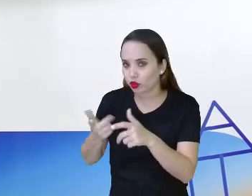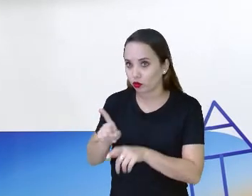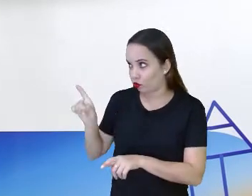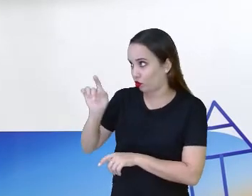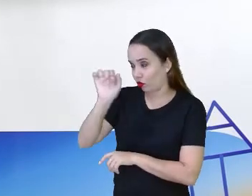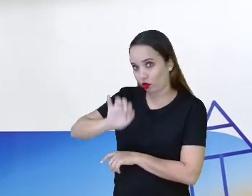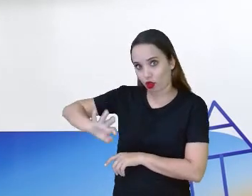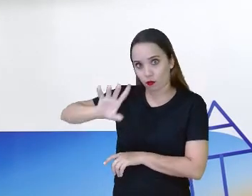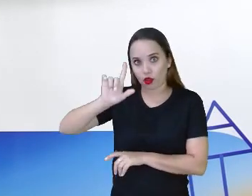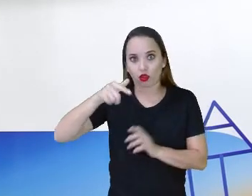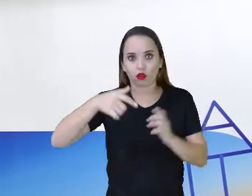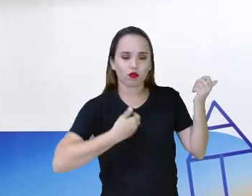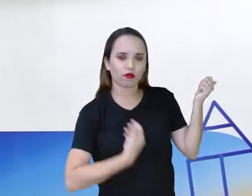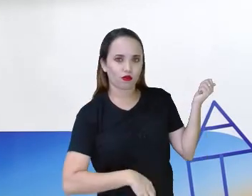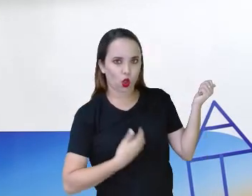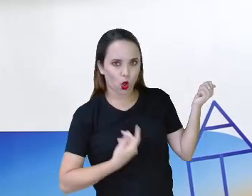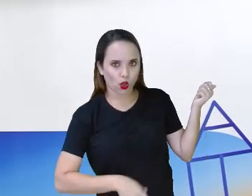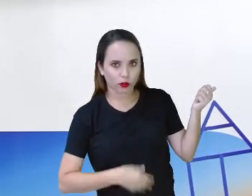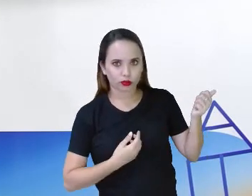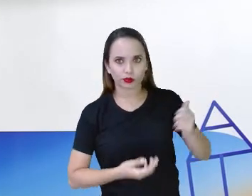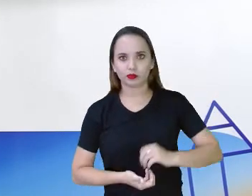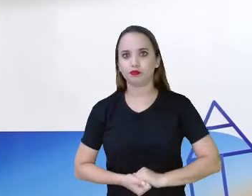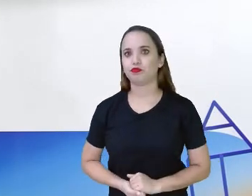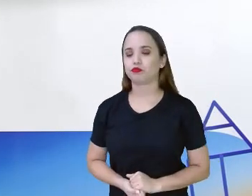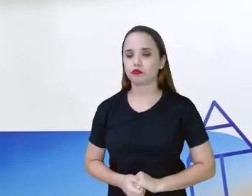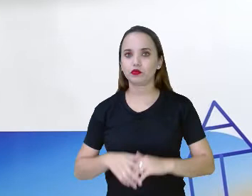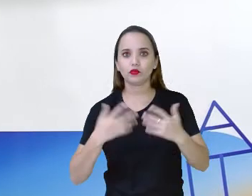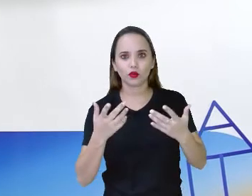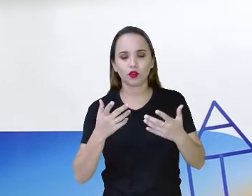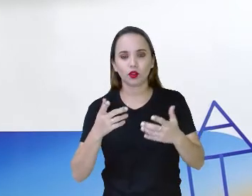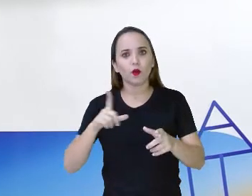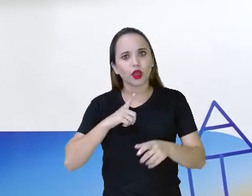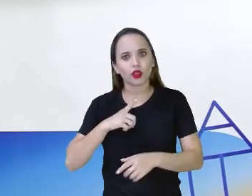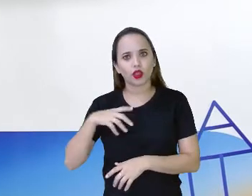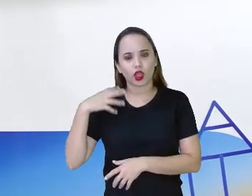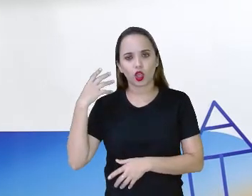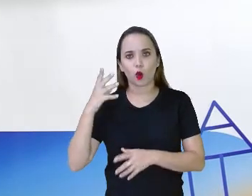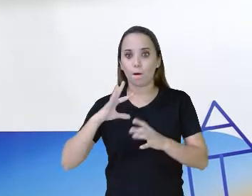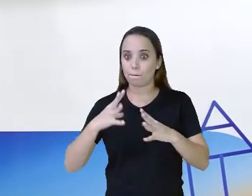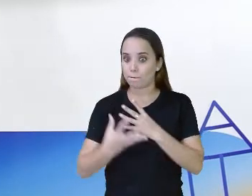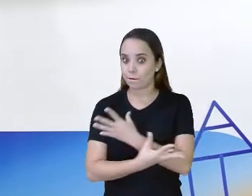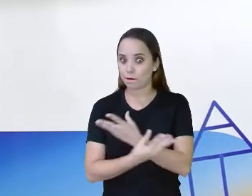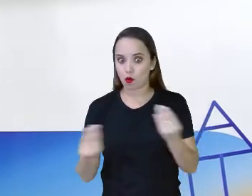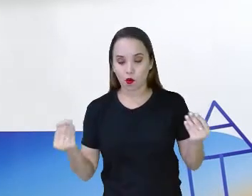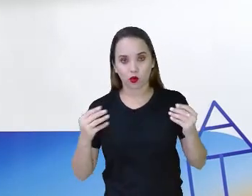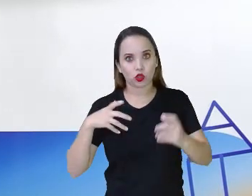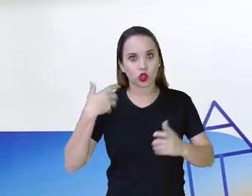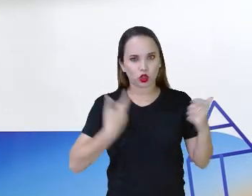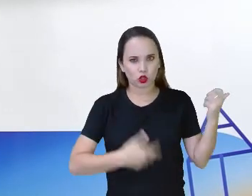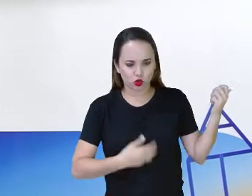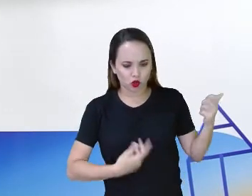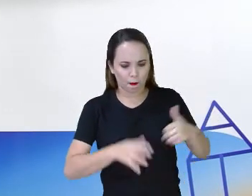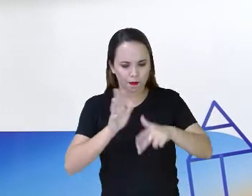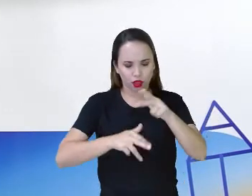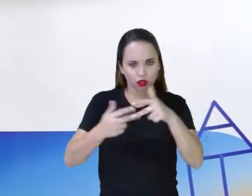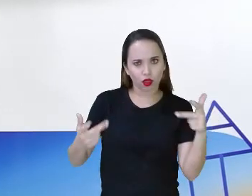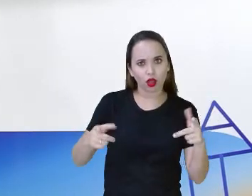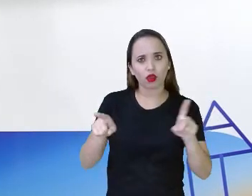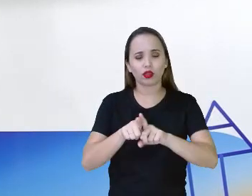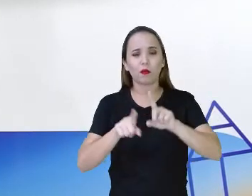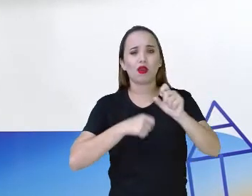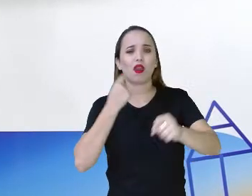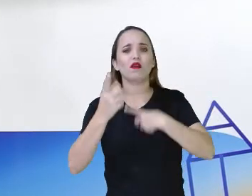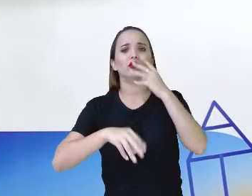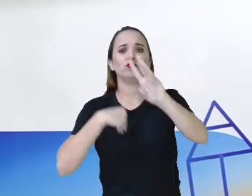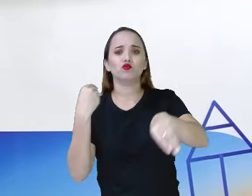imagem, um violão. Então, no meio daquela música, com tantos instrumentos, com a voz de uma pessoa